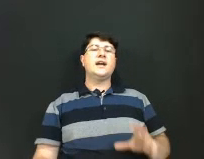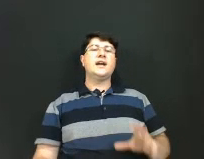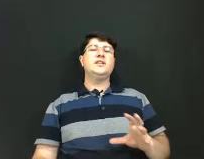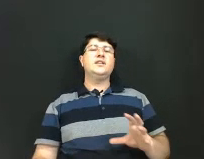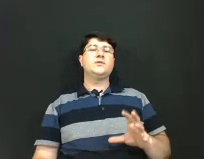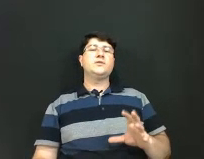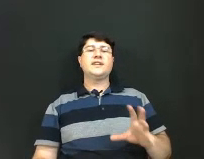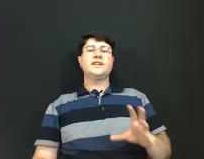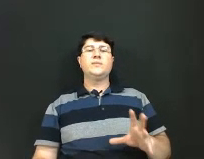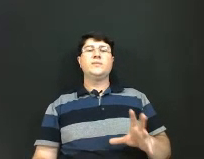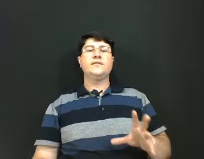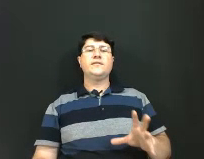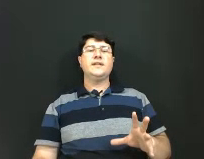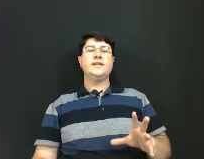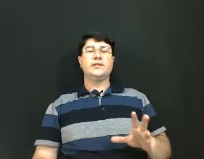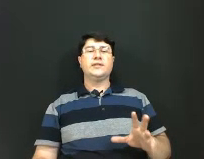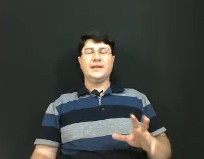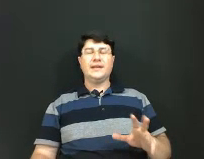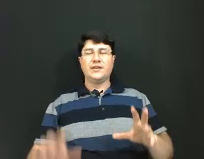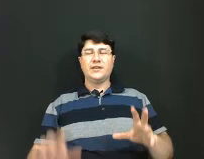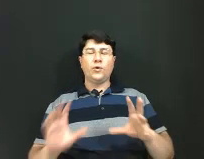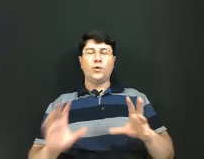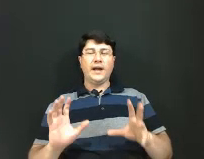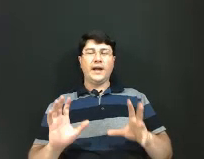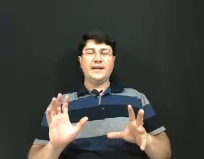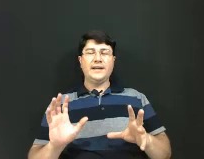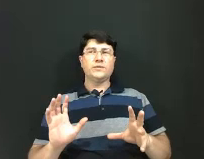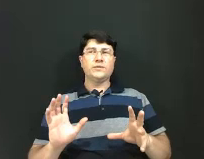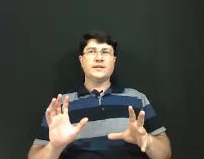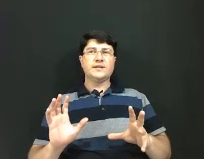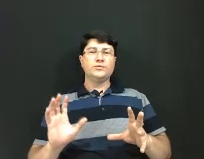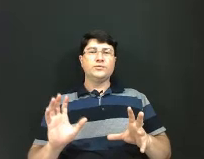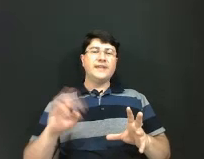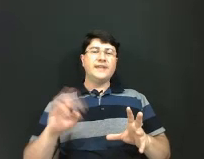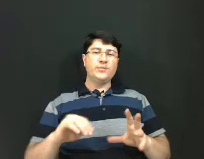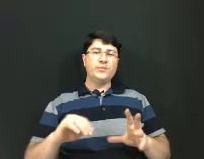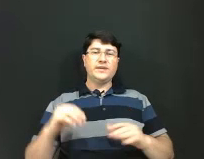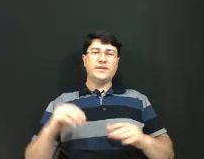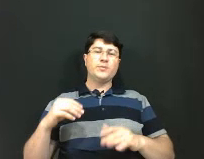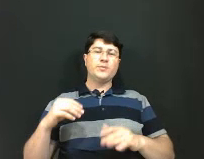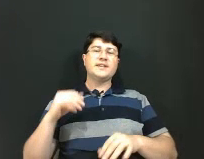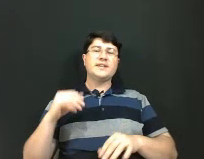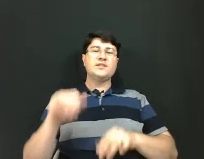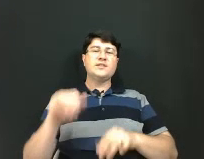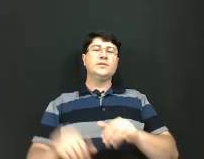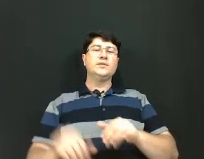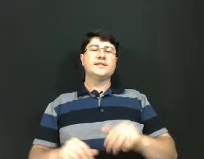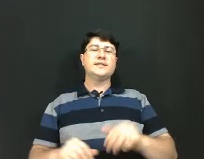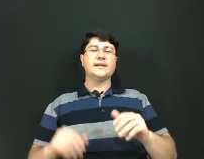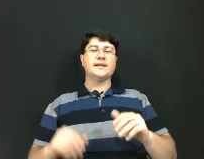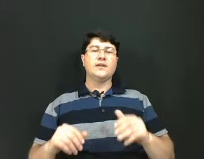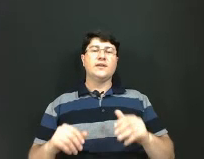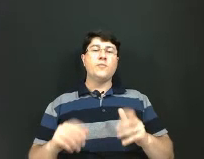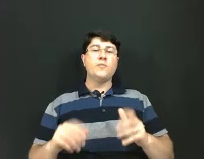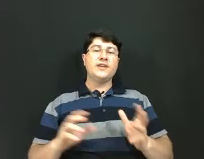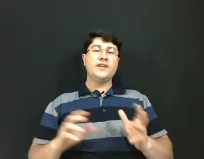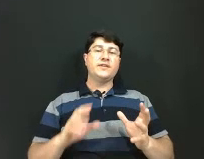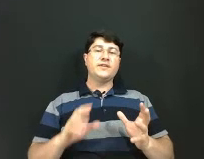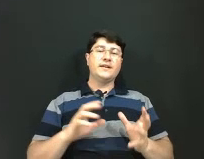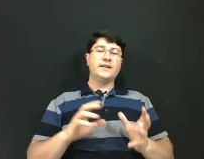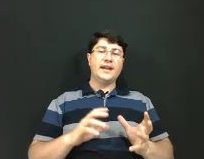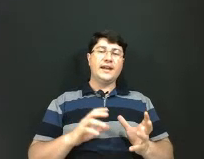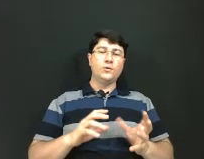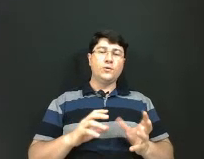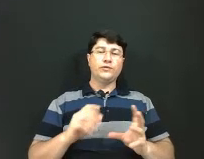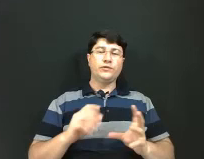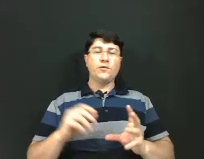estado inicial e depois no estado final, né? Colocar a inclusão do tempo nesse processo de mudança. O médico